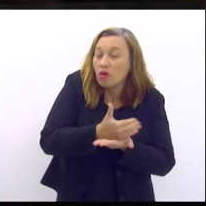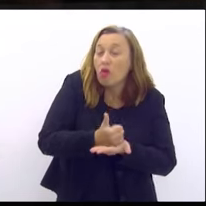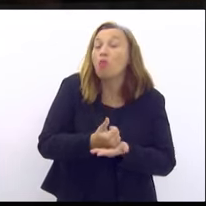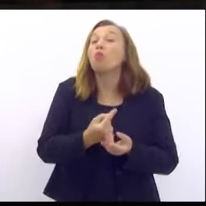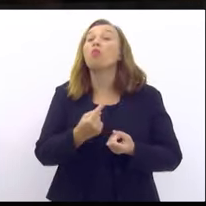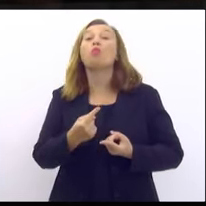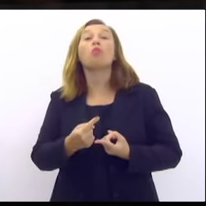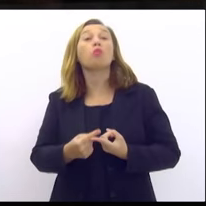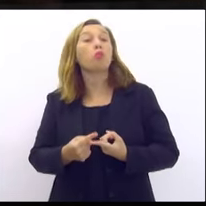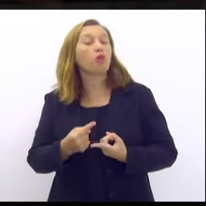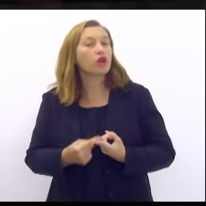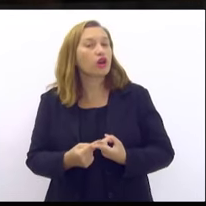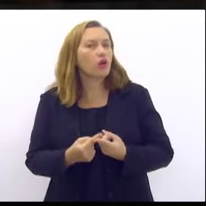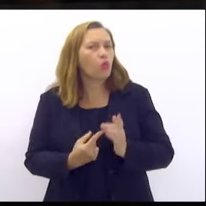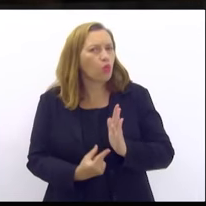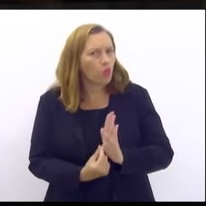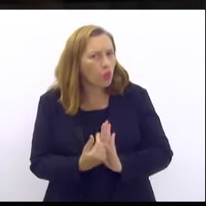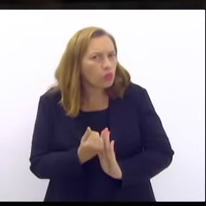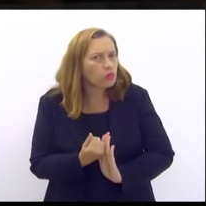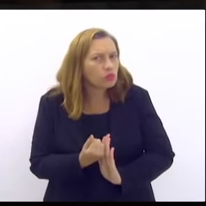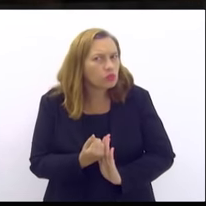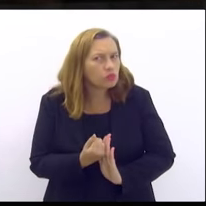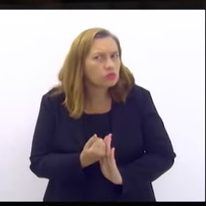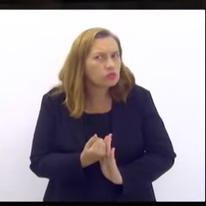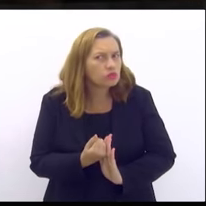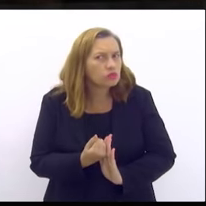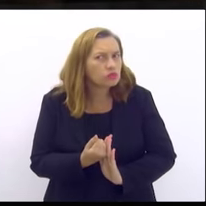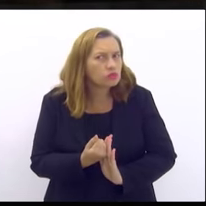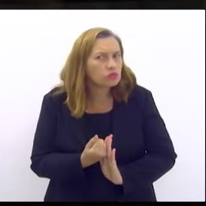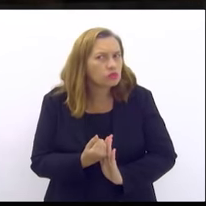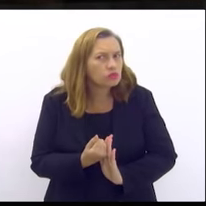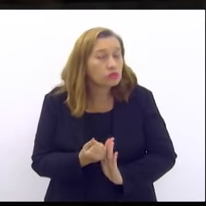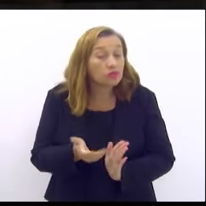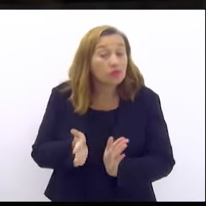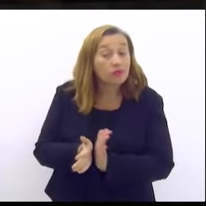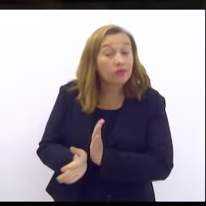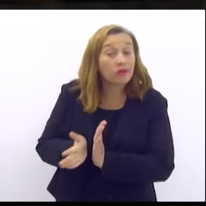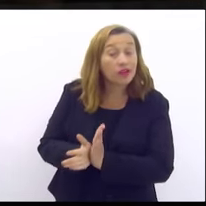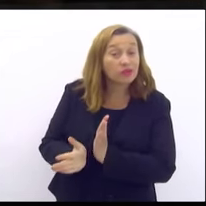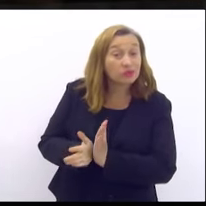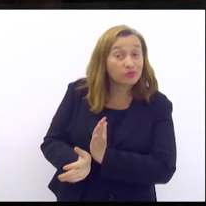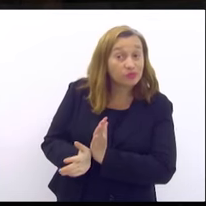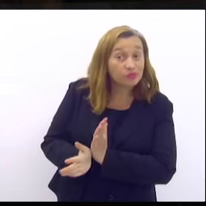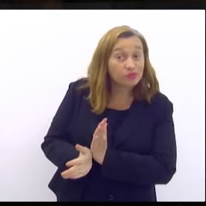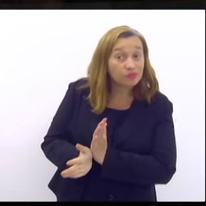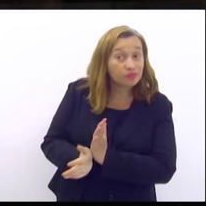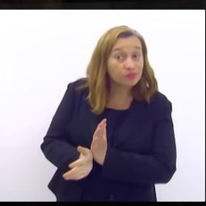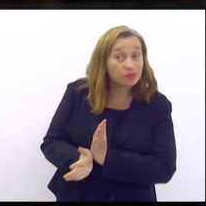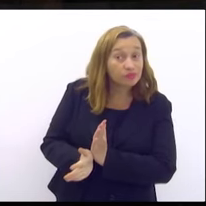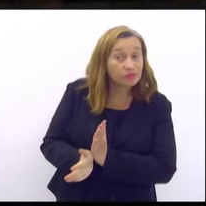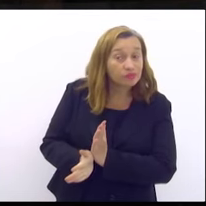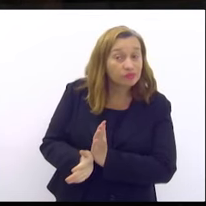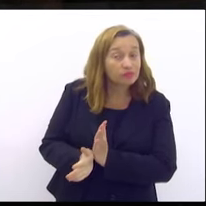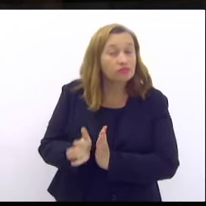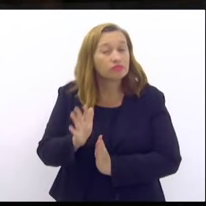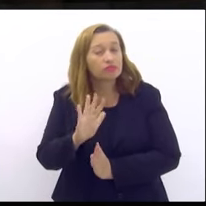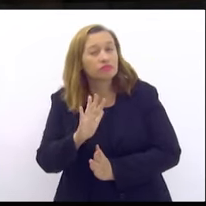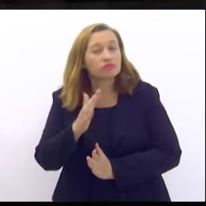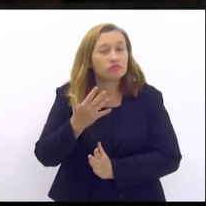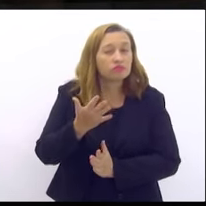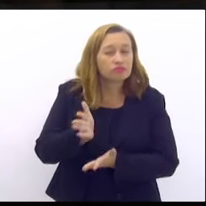porque orçamento é fixação de despesa e Estimativa